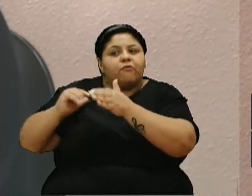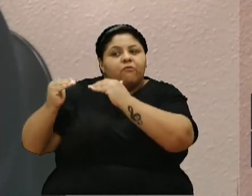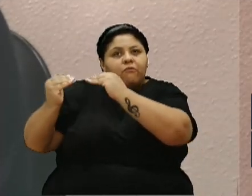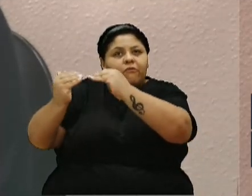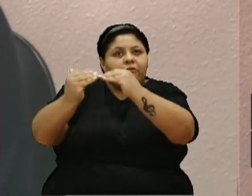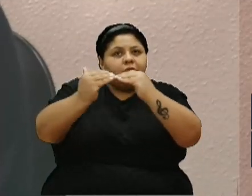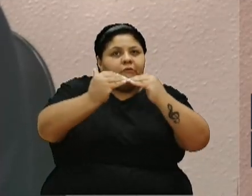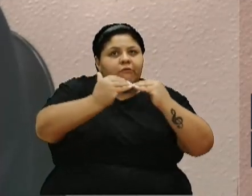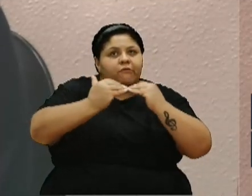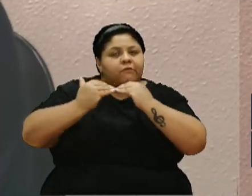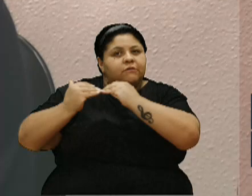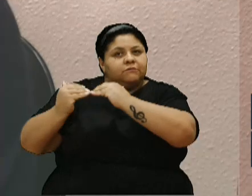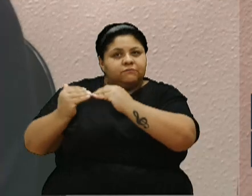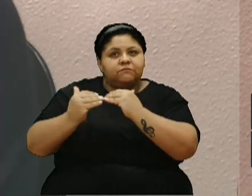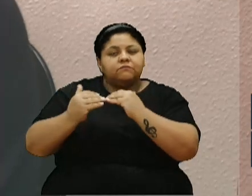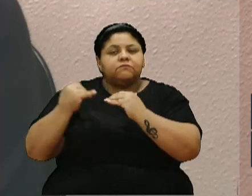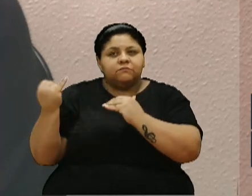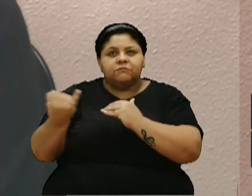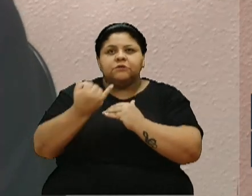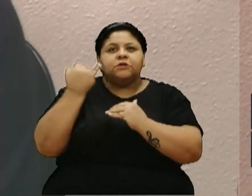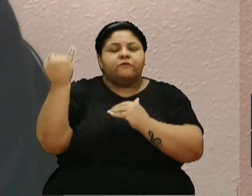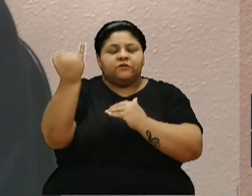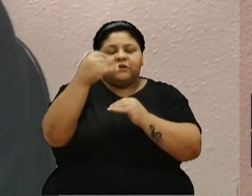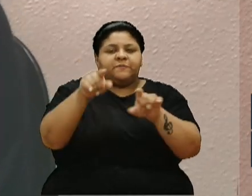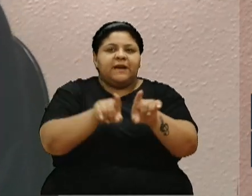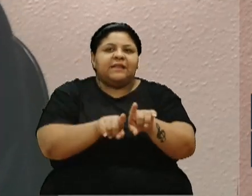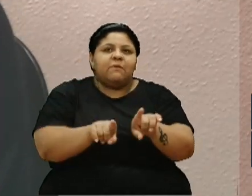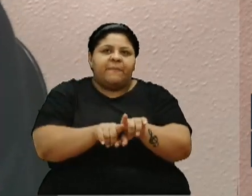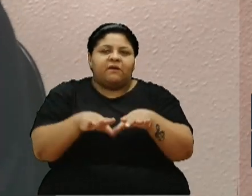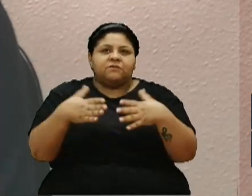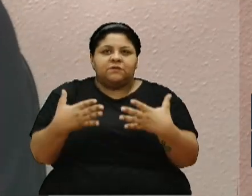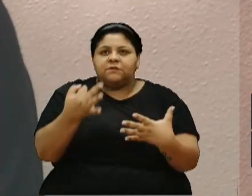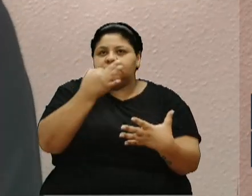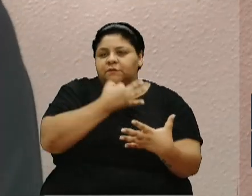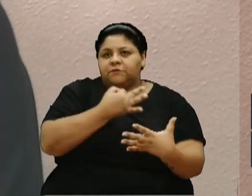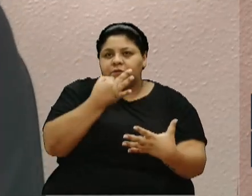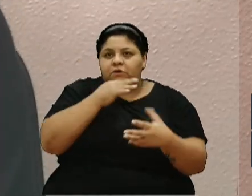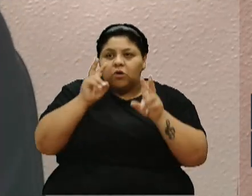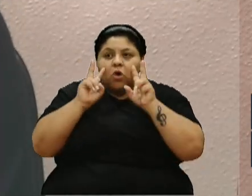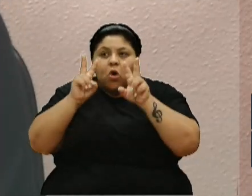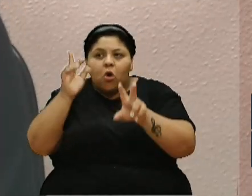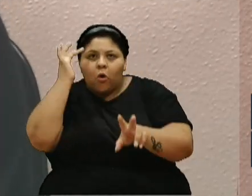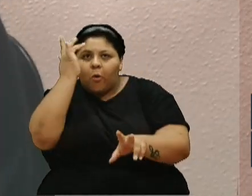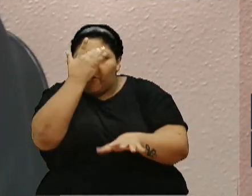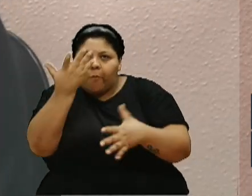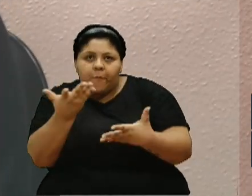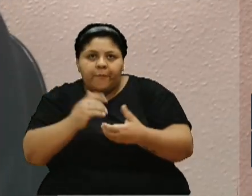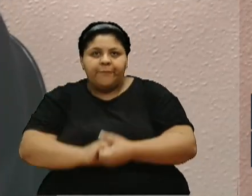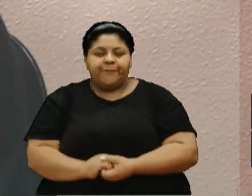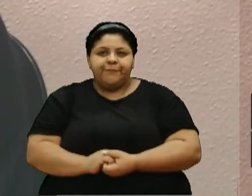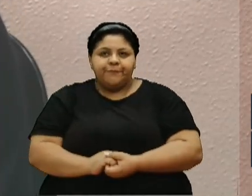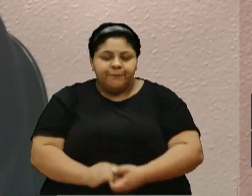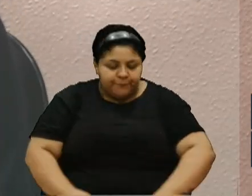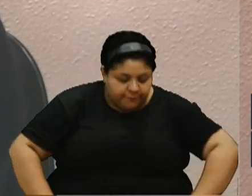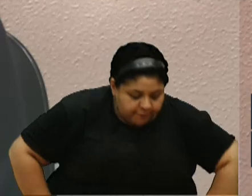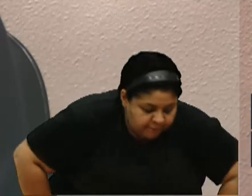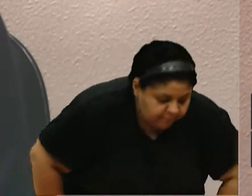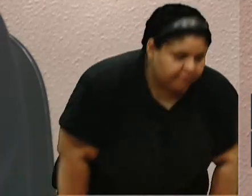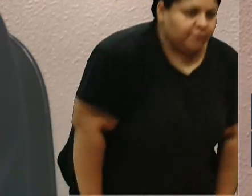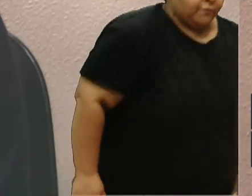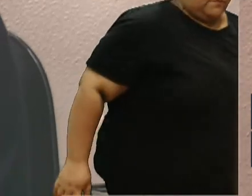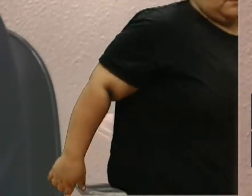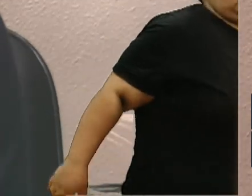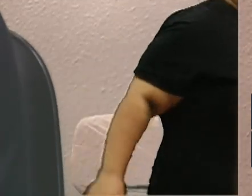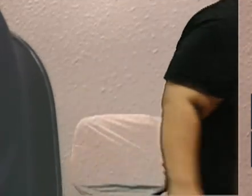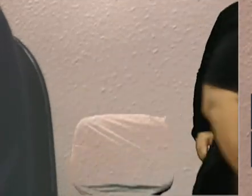de importância e de prioridade que o município de Caxias do Sul olha para a saúde mental. E olhamos com